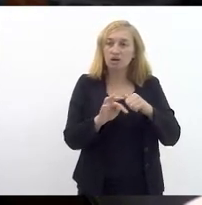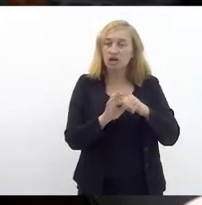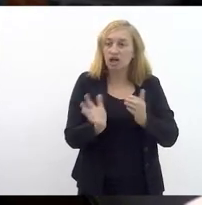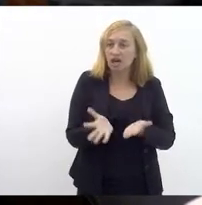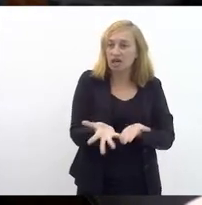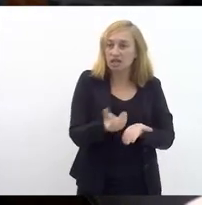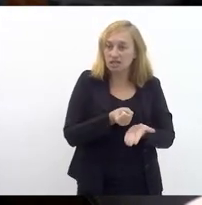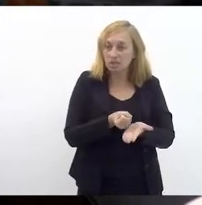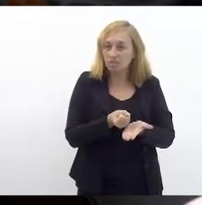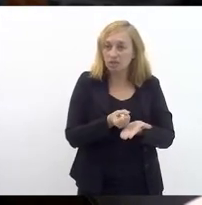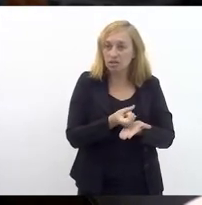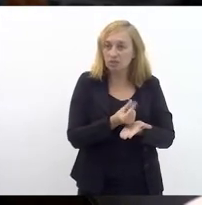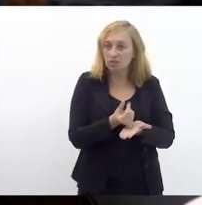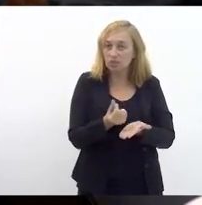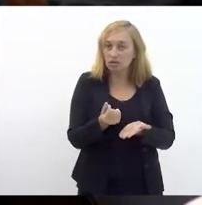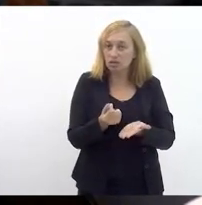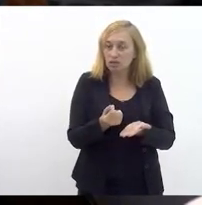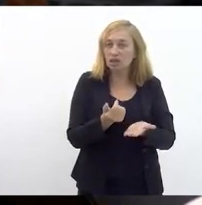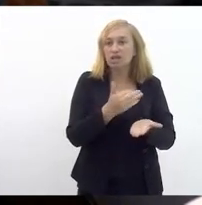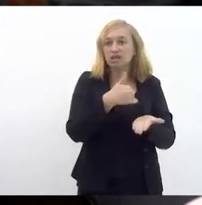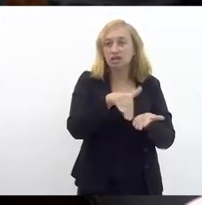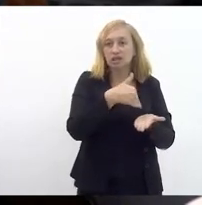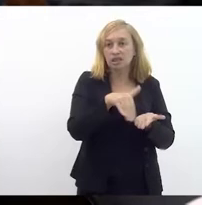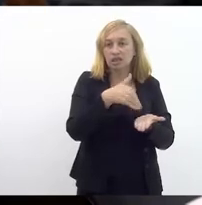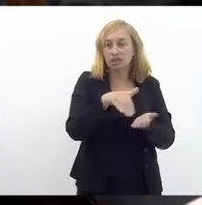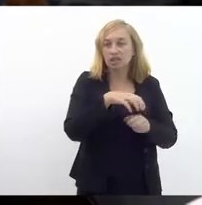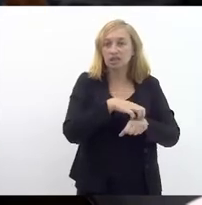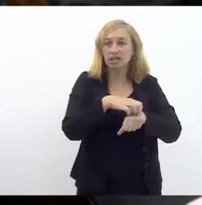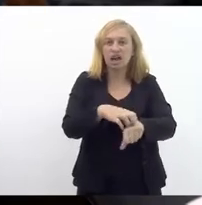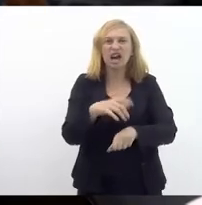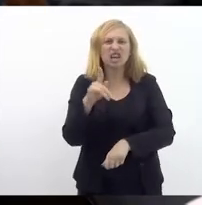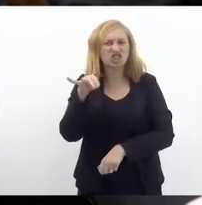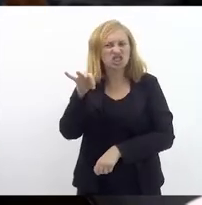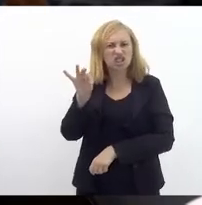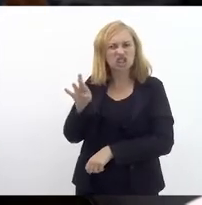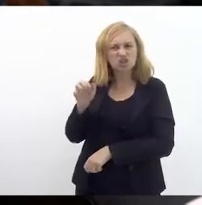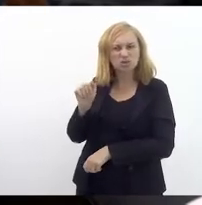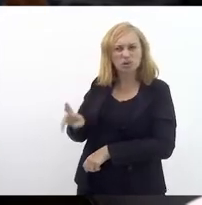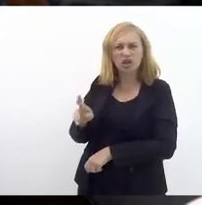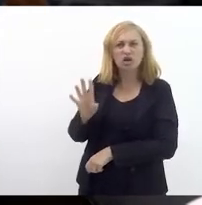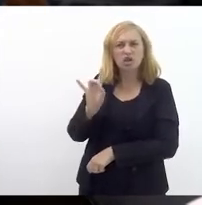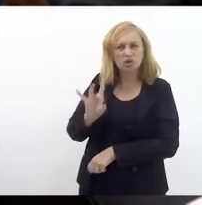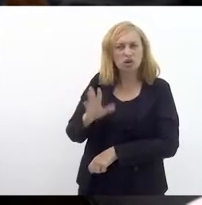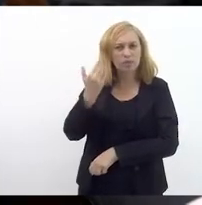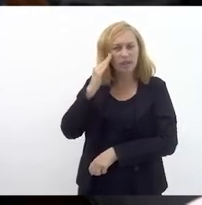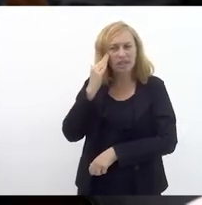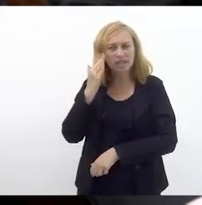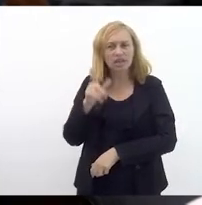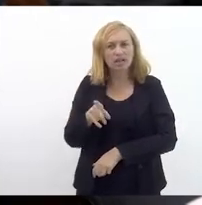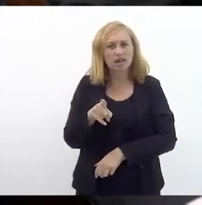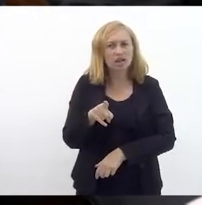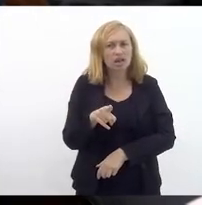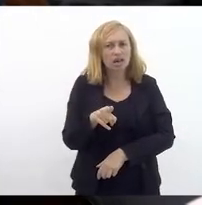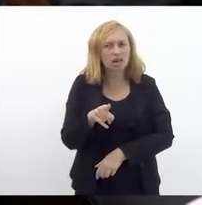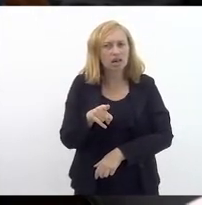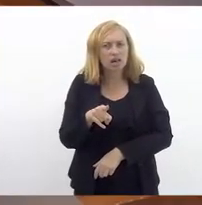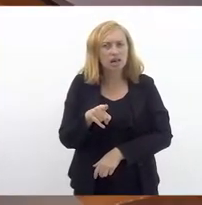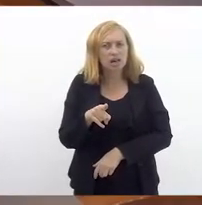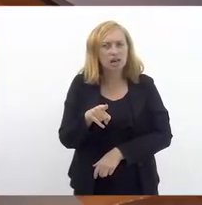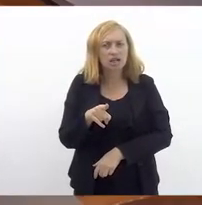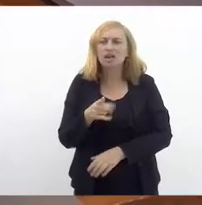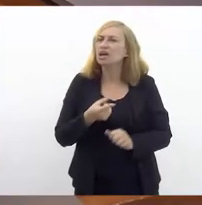dos investimentos era pela Secretaria de Transporte. Quer dizer que a GETRANSP, só para entender, volto ao presidente em seguida, só para entender,